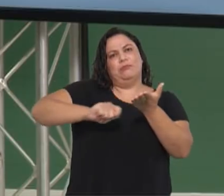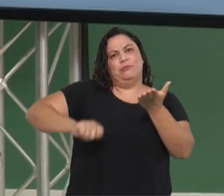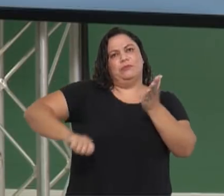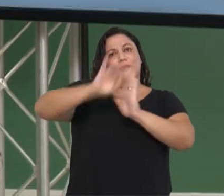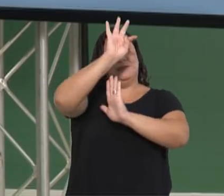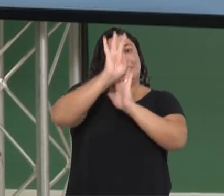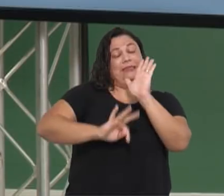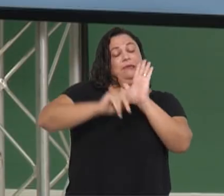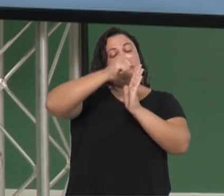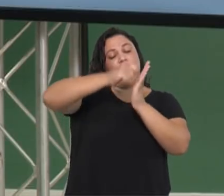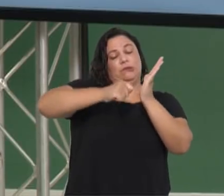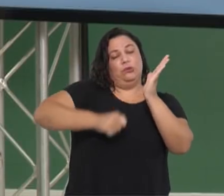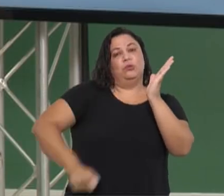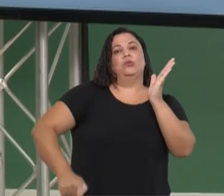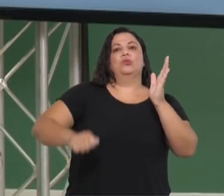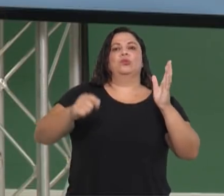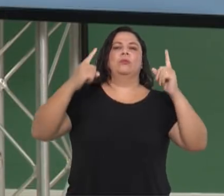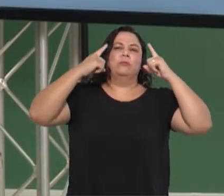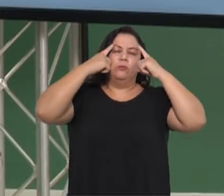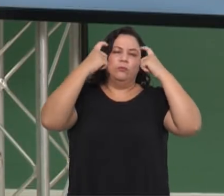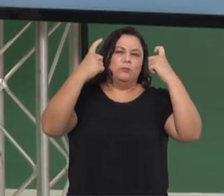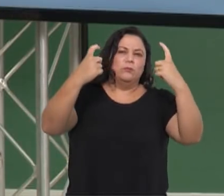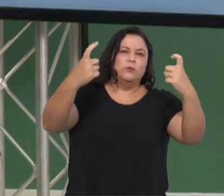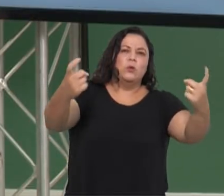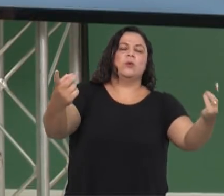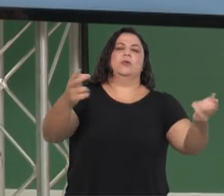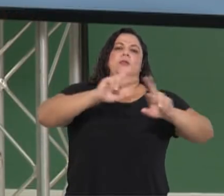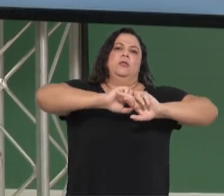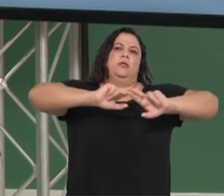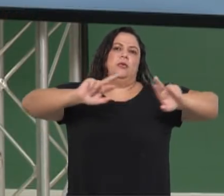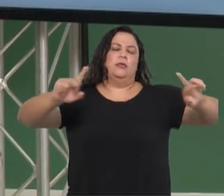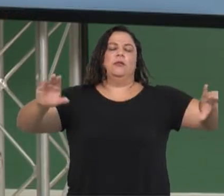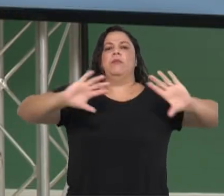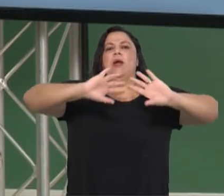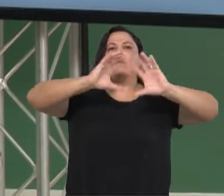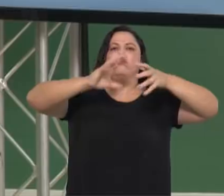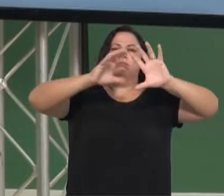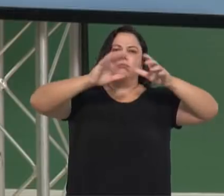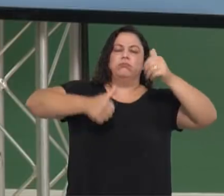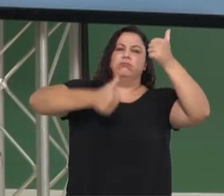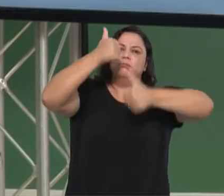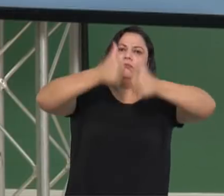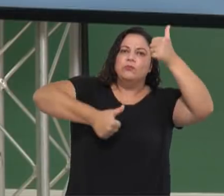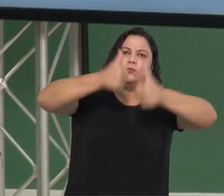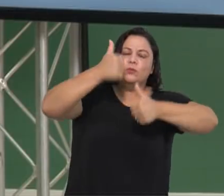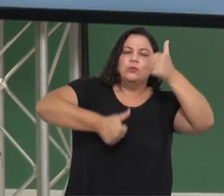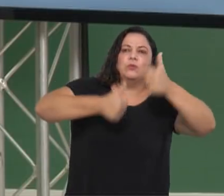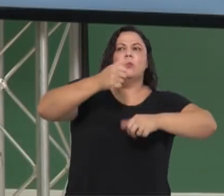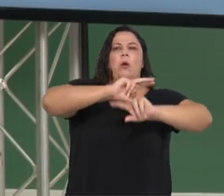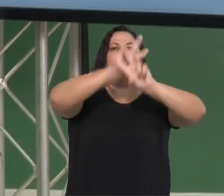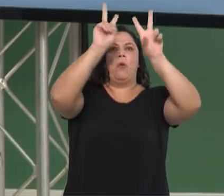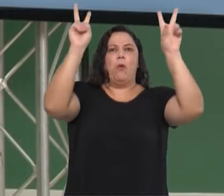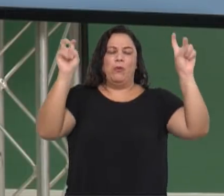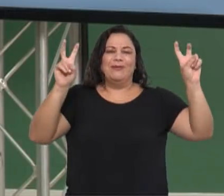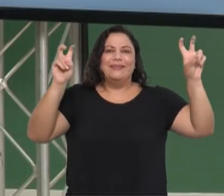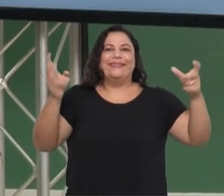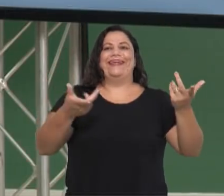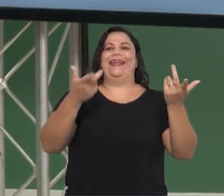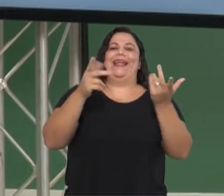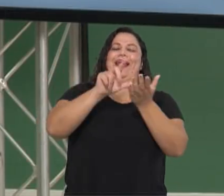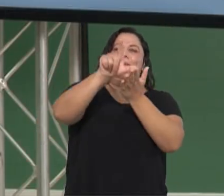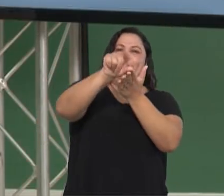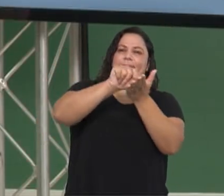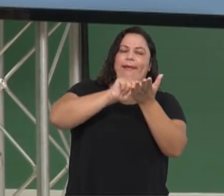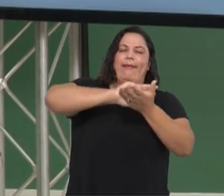no futebol e colocava todo o posicionamento dele com tema, tese e toda a